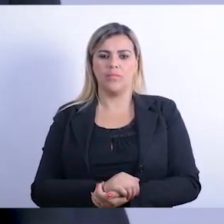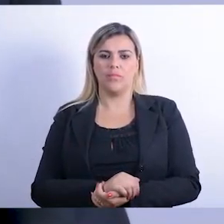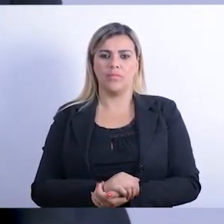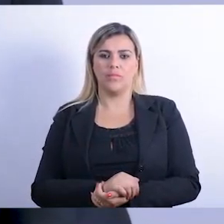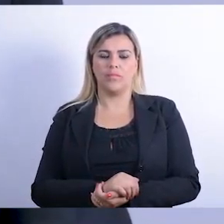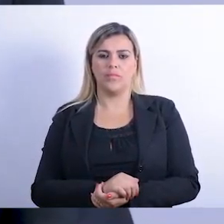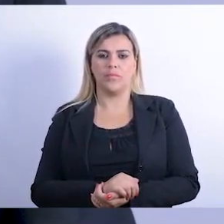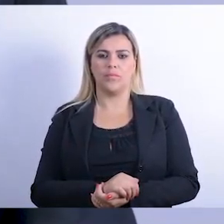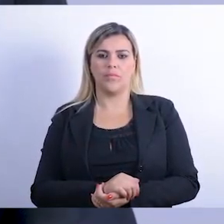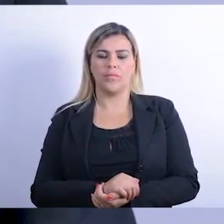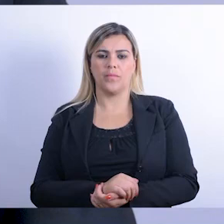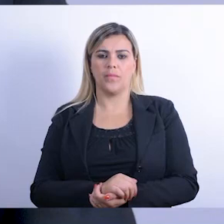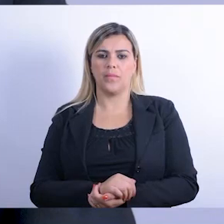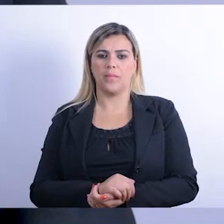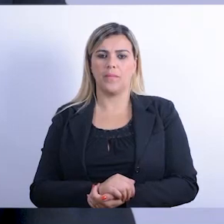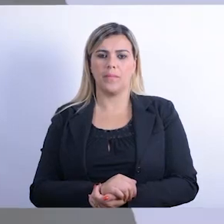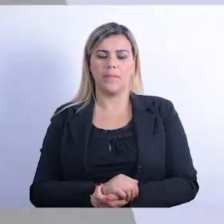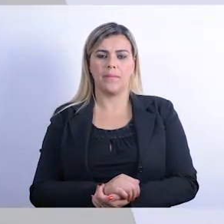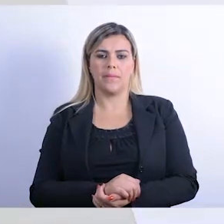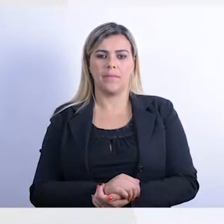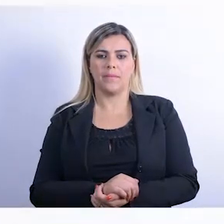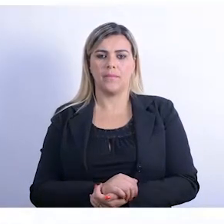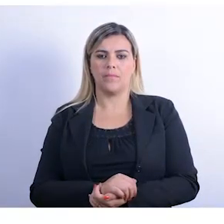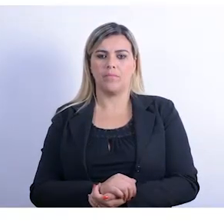você ter uma ideia, doutor Anderson,